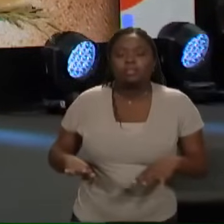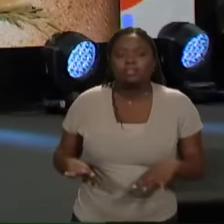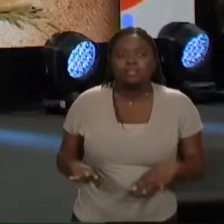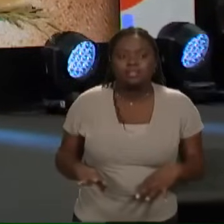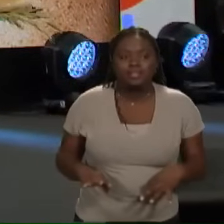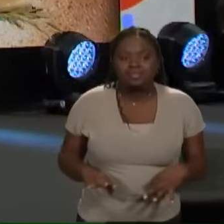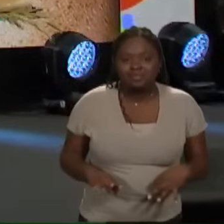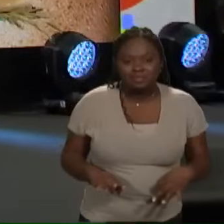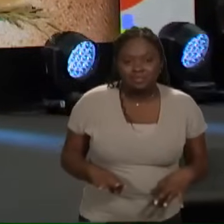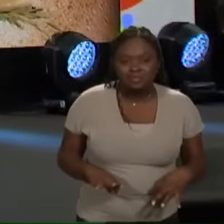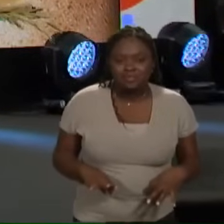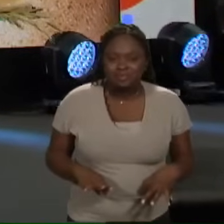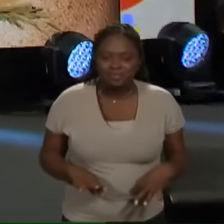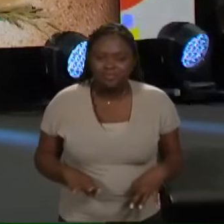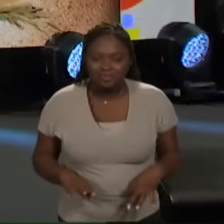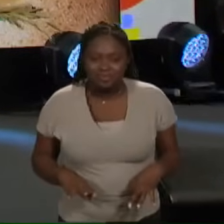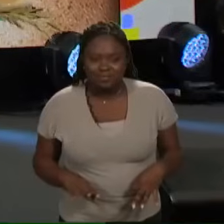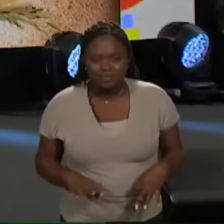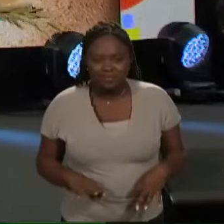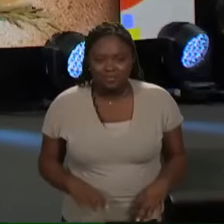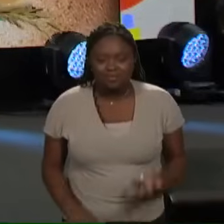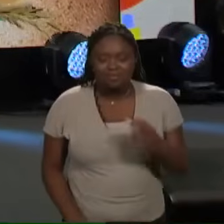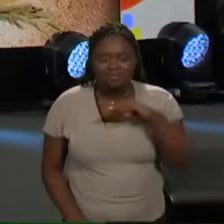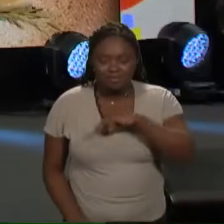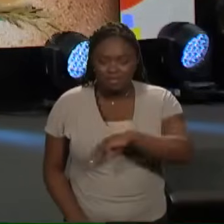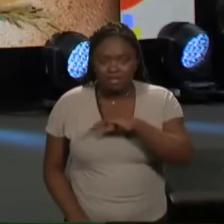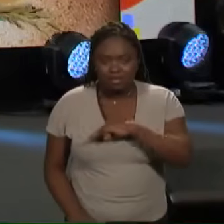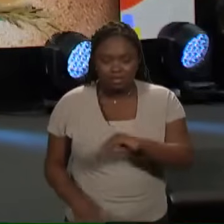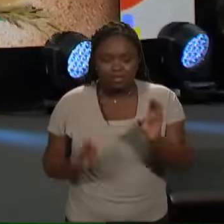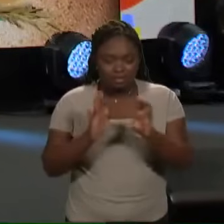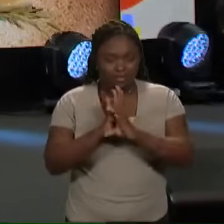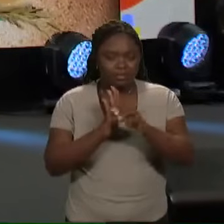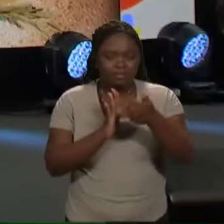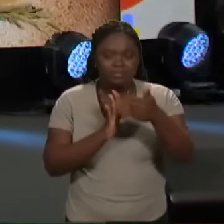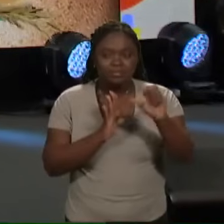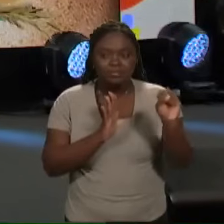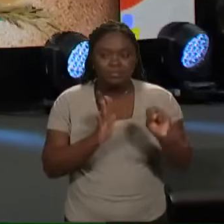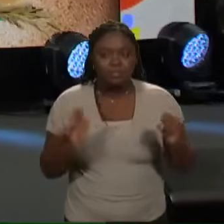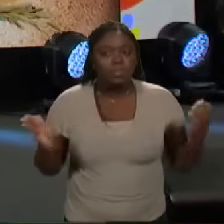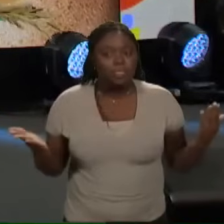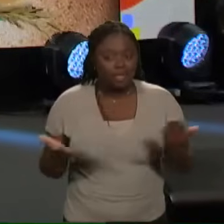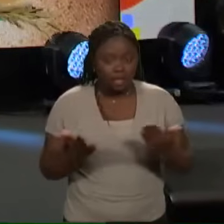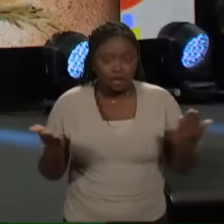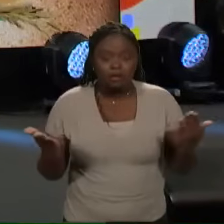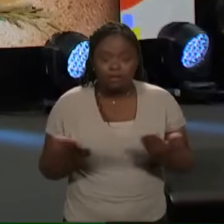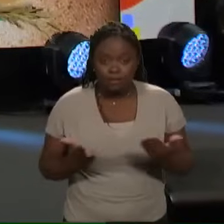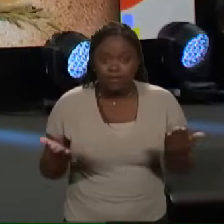Oba! Vai comigo lá de novo em Mateus 18. Aí agora a coisa muda de figura.